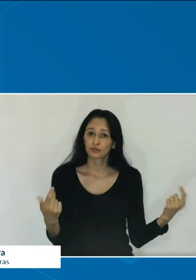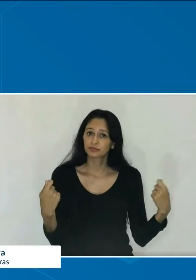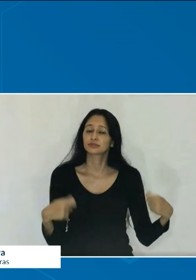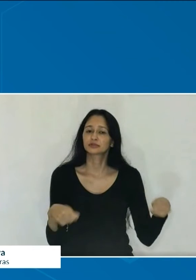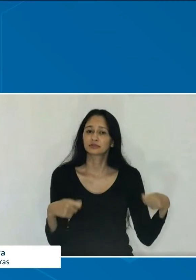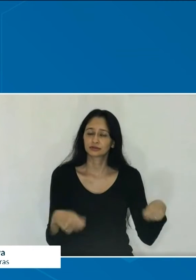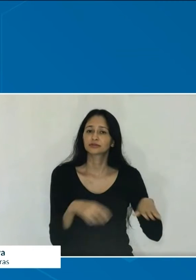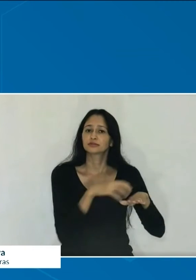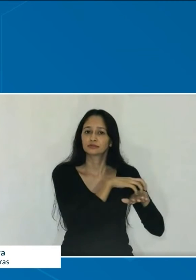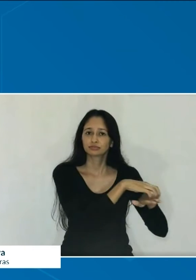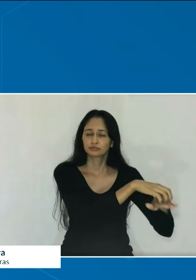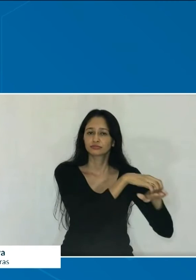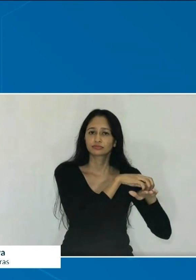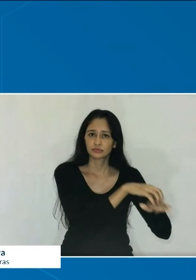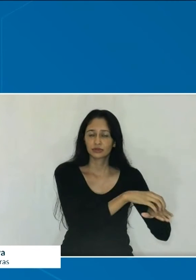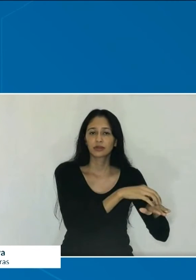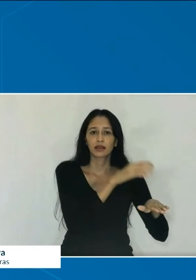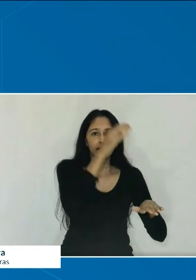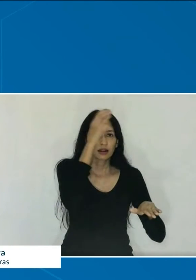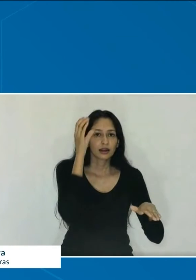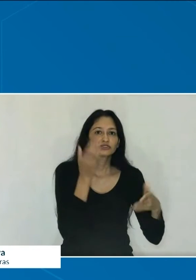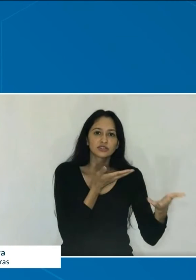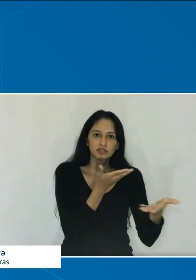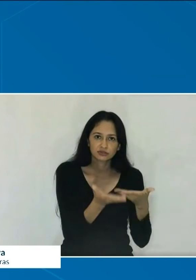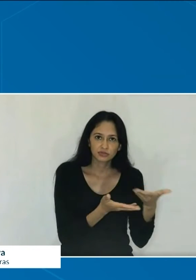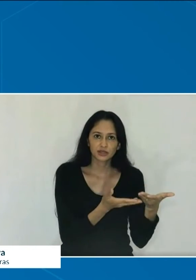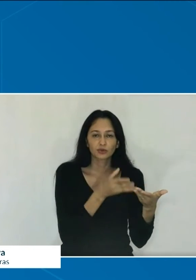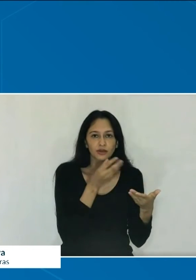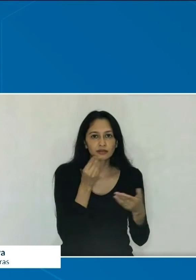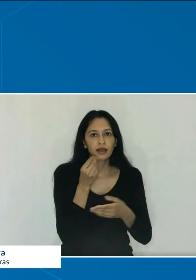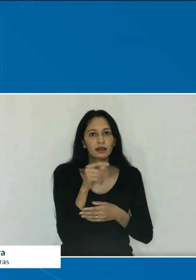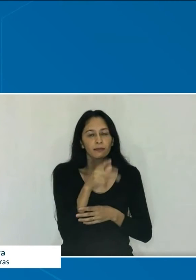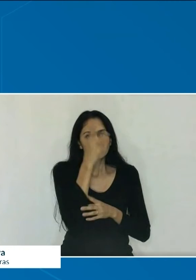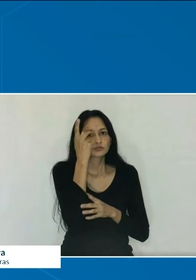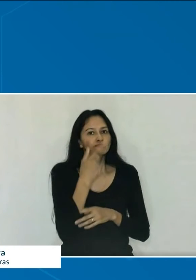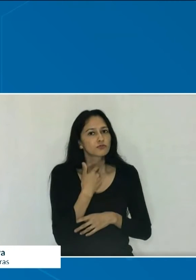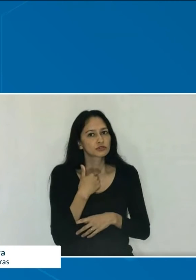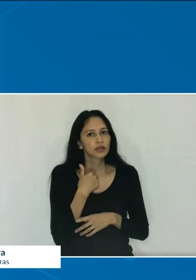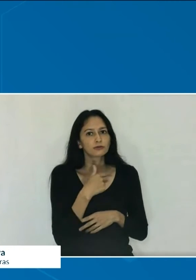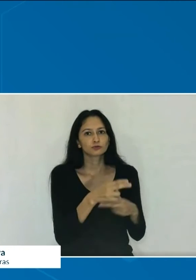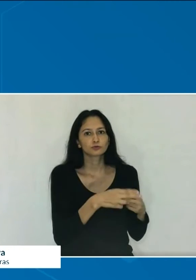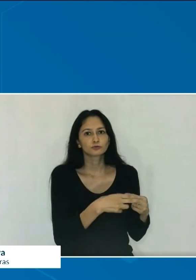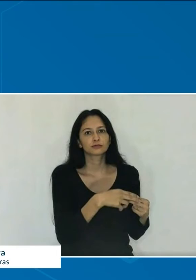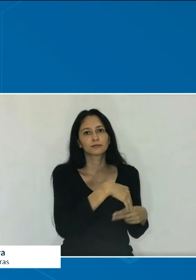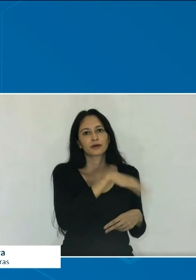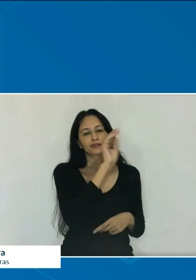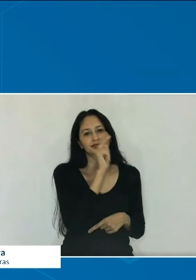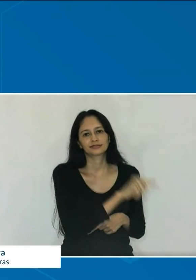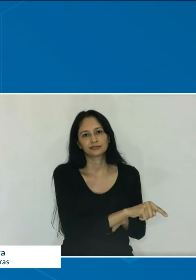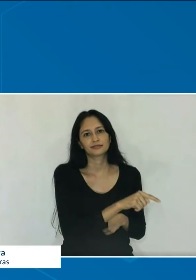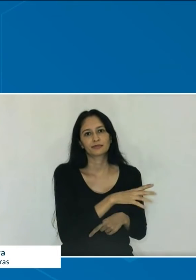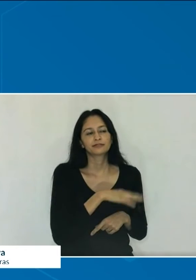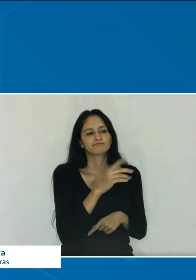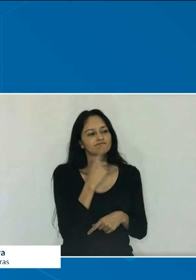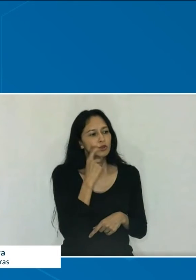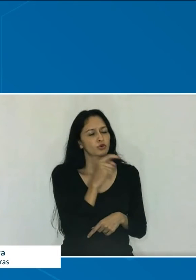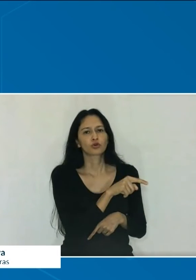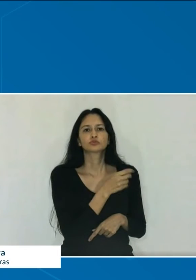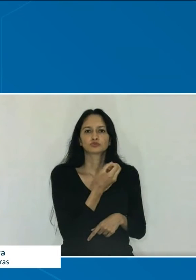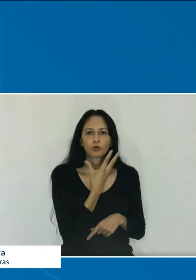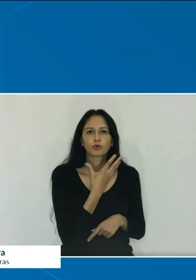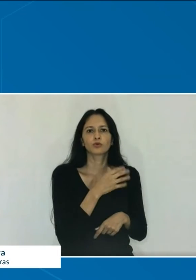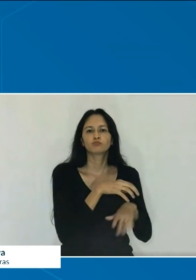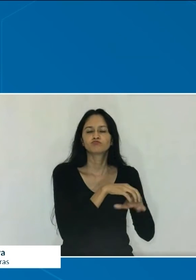você saiba fazer atenção ao cliente. E, por outro lado, o que o professor Wheeler colocou também, existe um preconceito. Aqui em Goiânia, nós podemos deixar bem claro, com